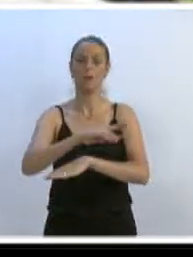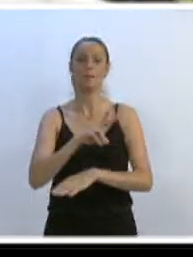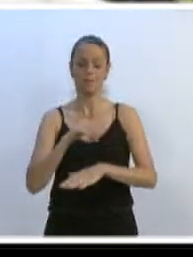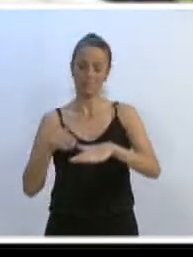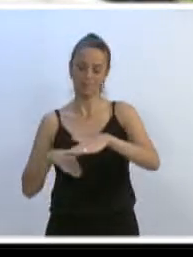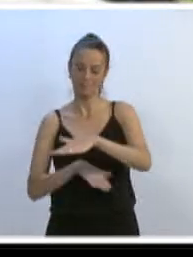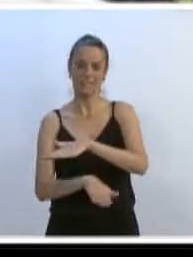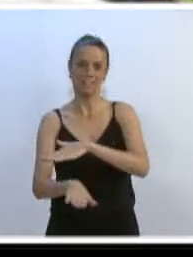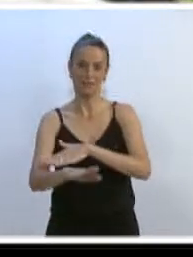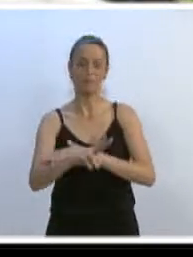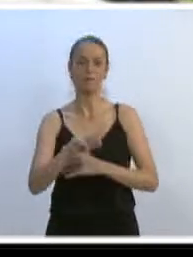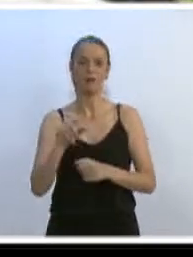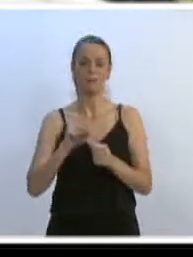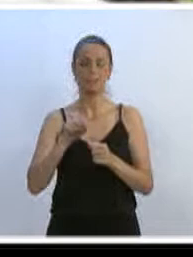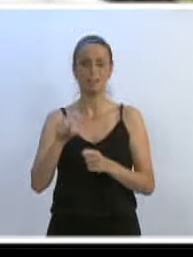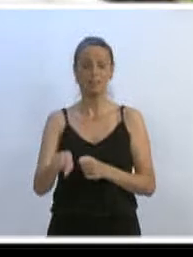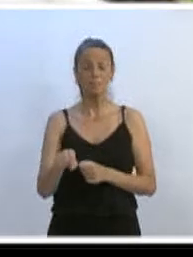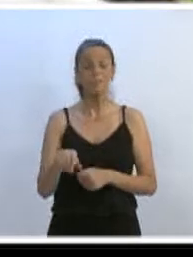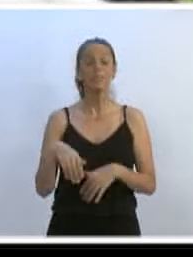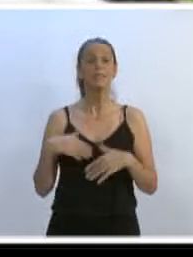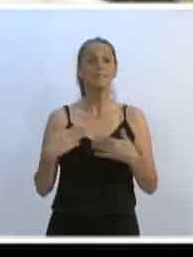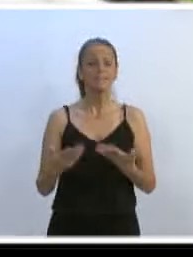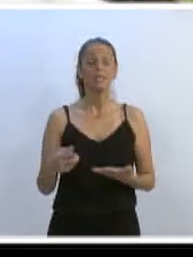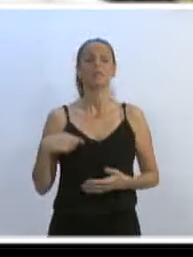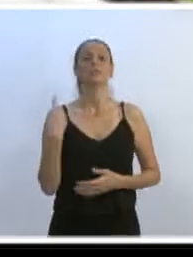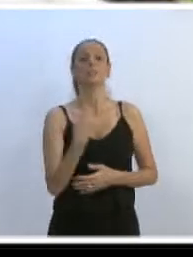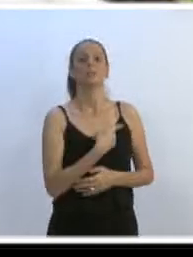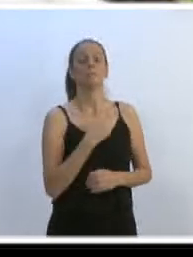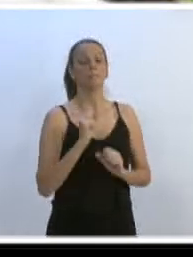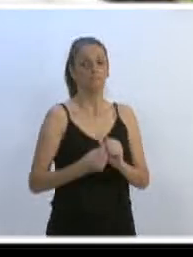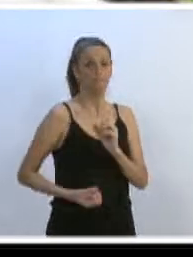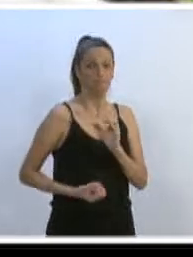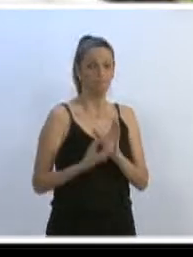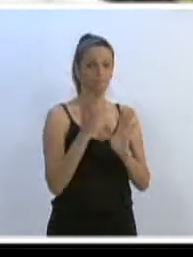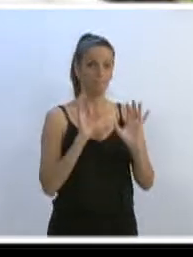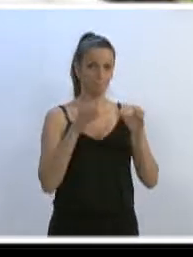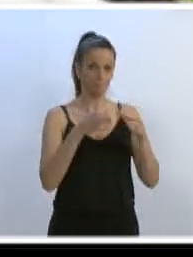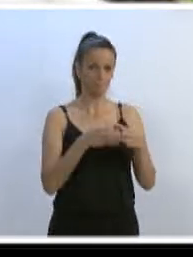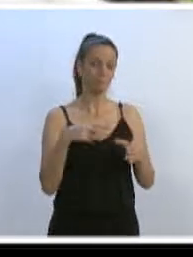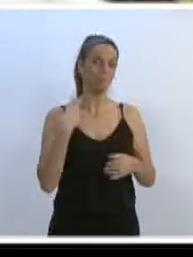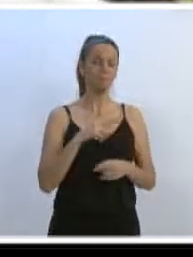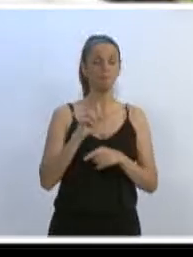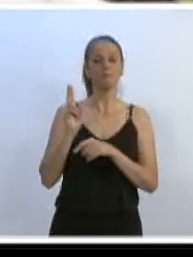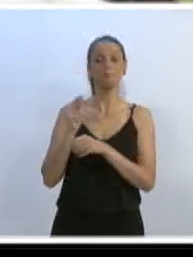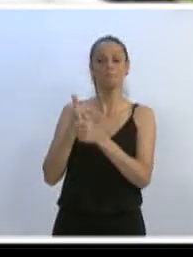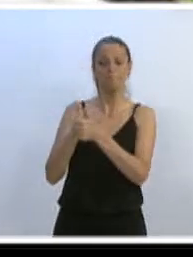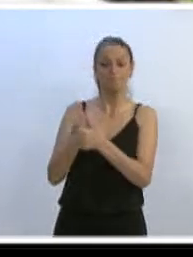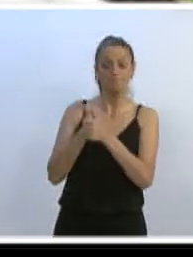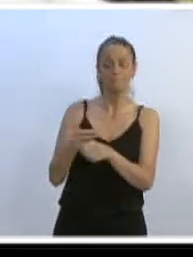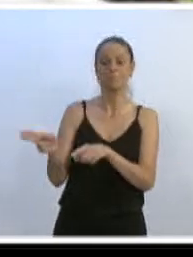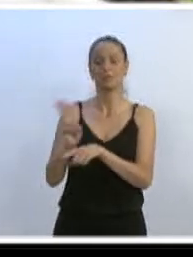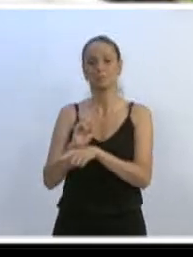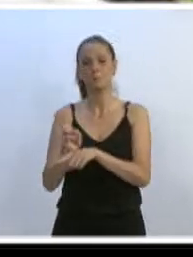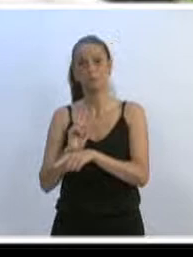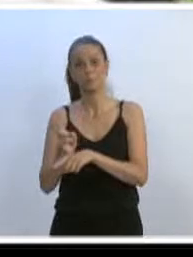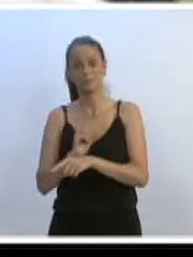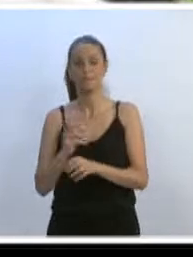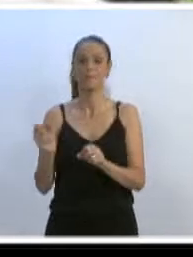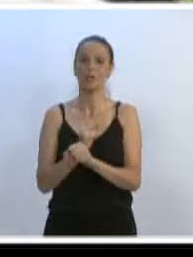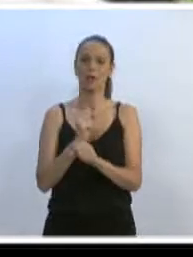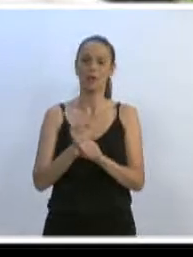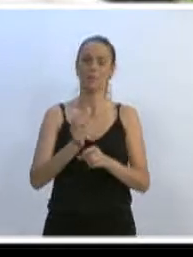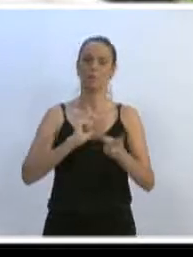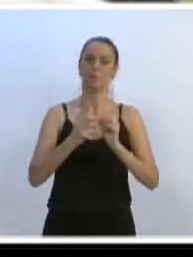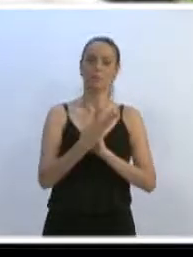dentro no geral eu falei pra ele que vamos fazer uma comissão de jogadores de acompanhamento das obras de duplicação da br 470 até